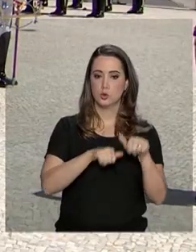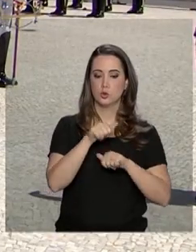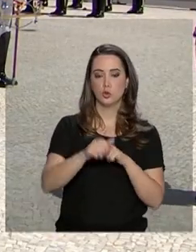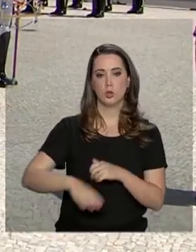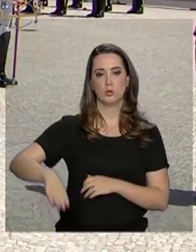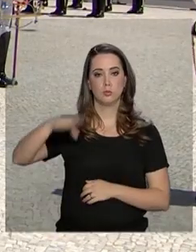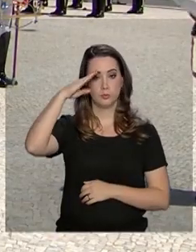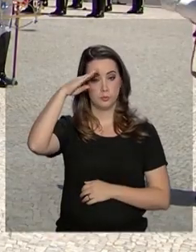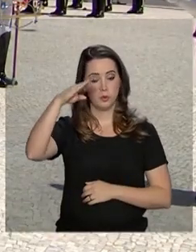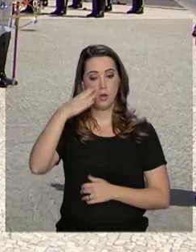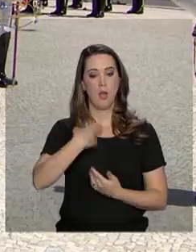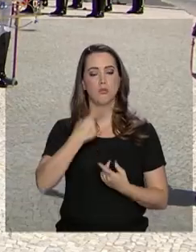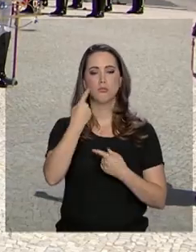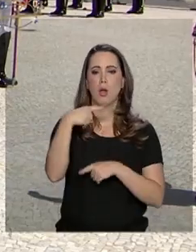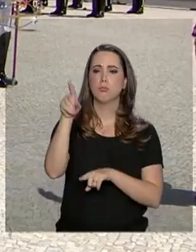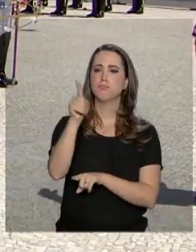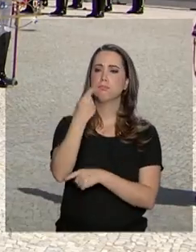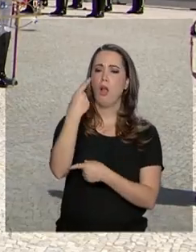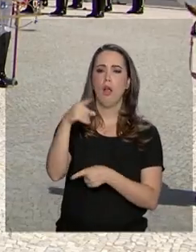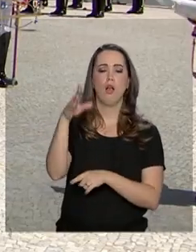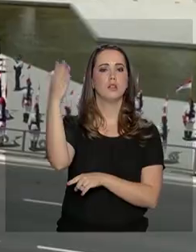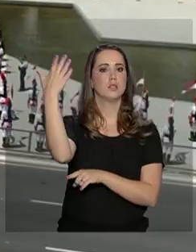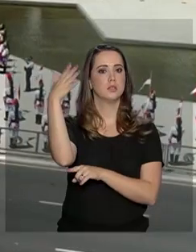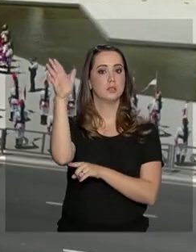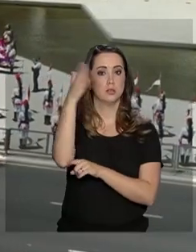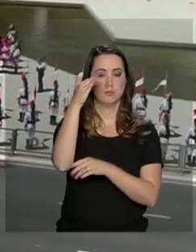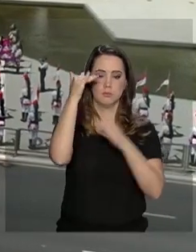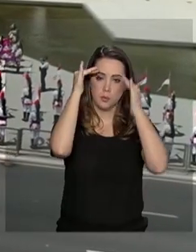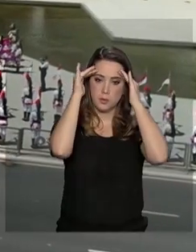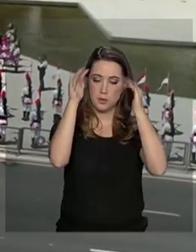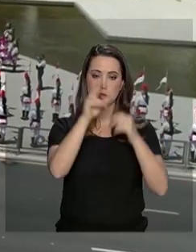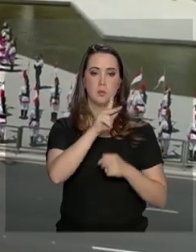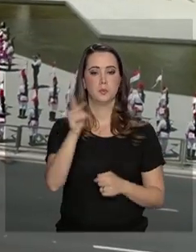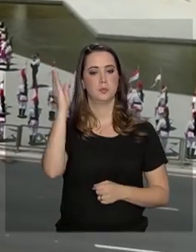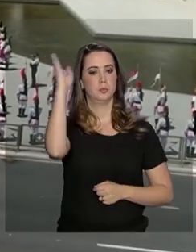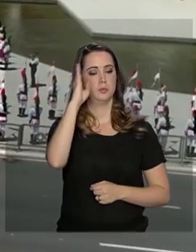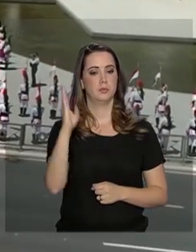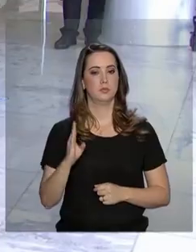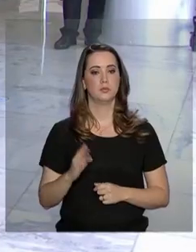do hino nacional batalhão da guarda prestou usa o presidente